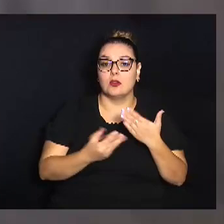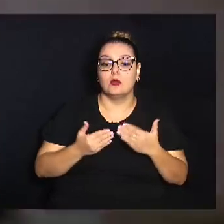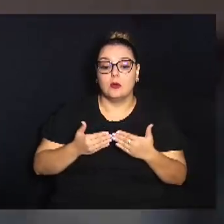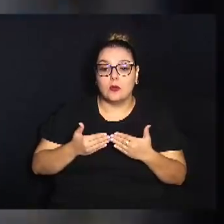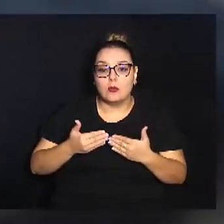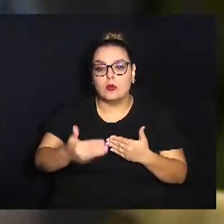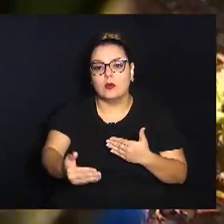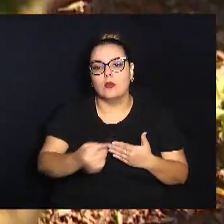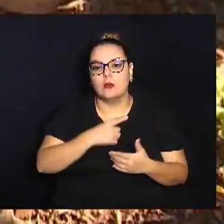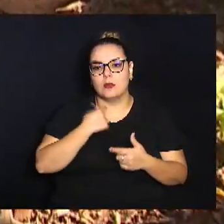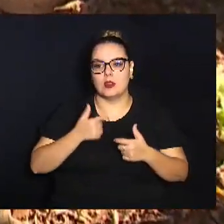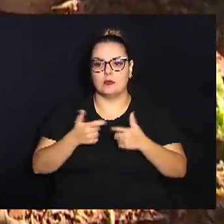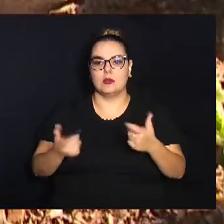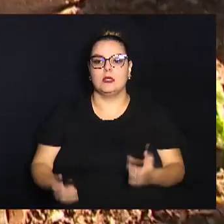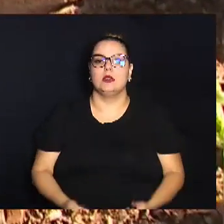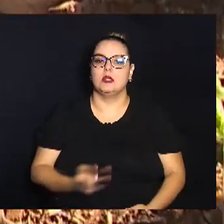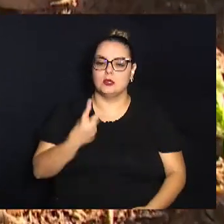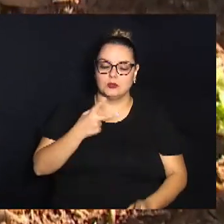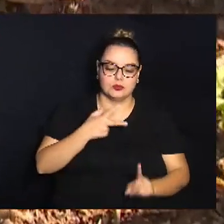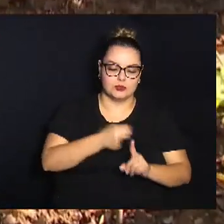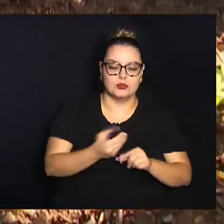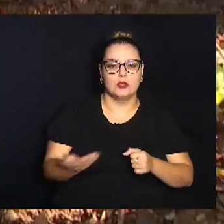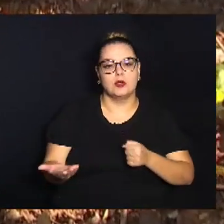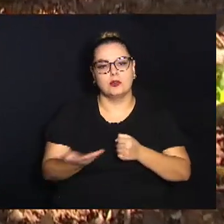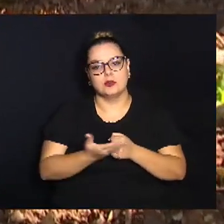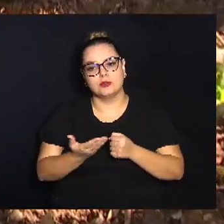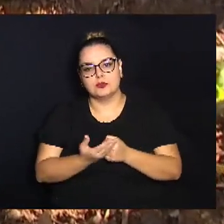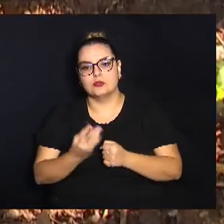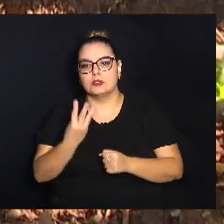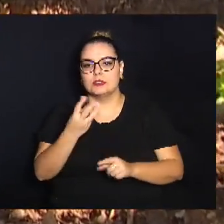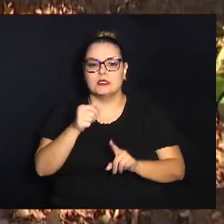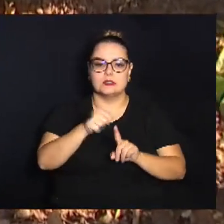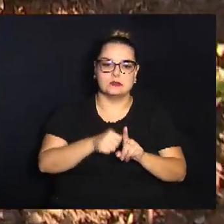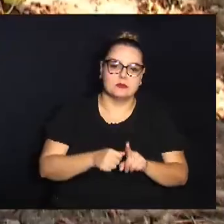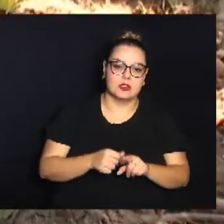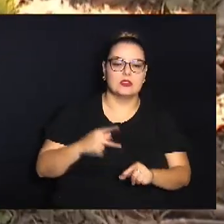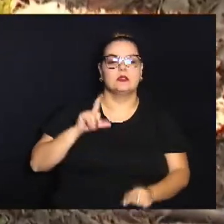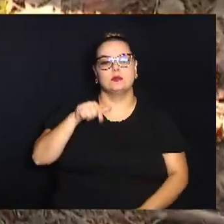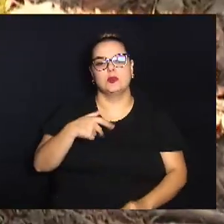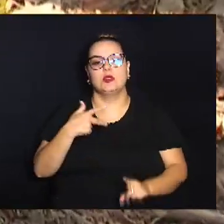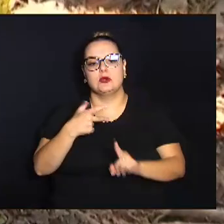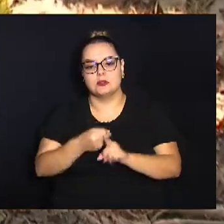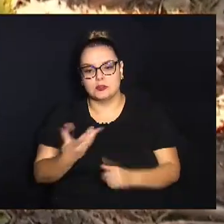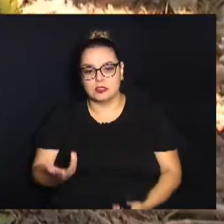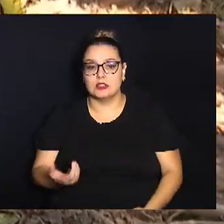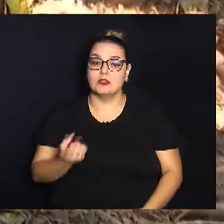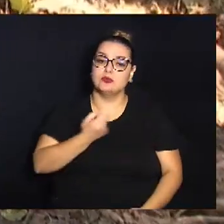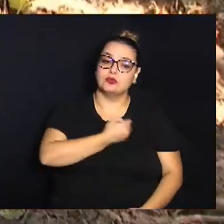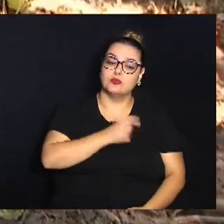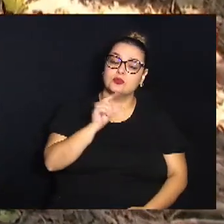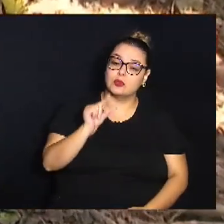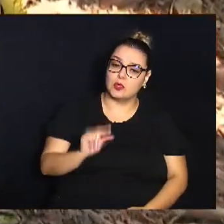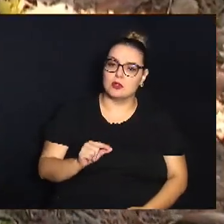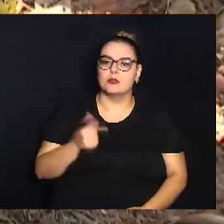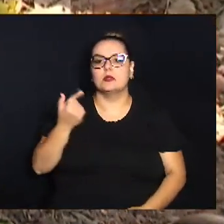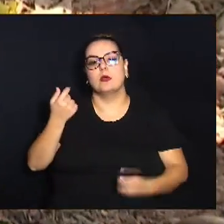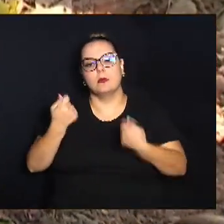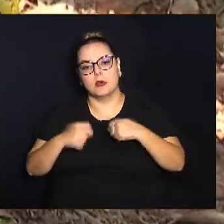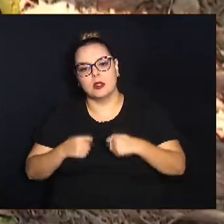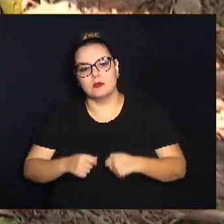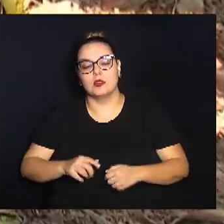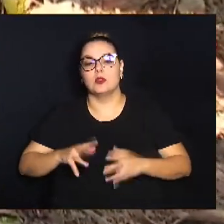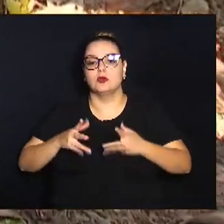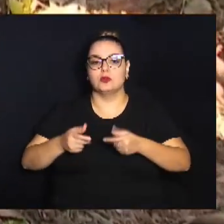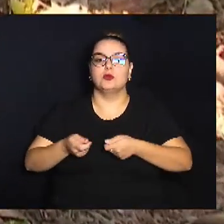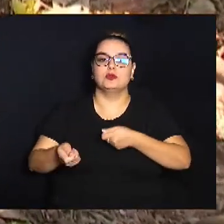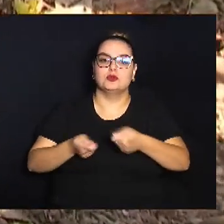prazo, né? Então são 2 doses, intervalo de 3 meses, um número reduzido de doses ainda. Então a gente precisa manter todos esses